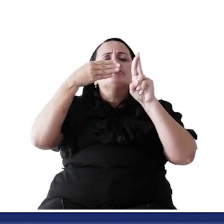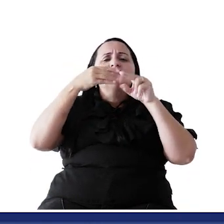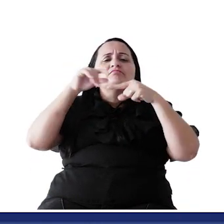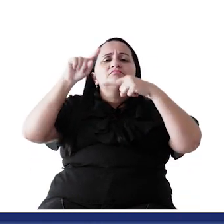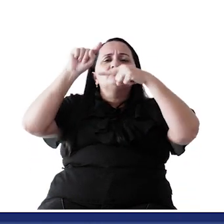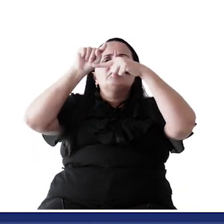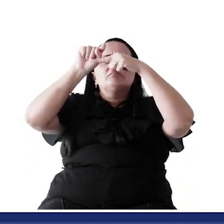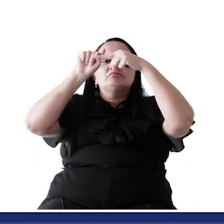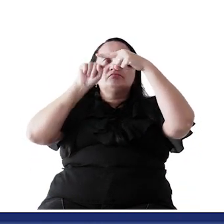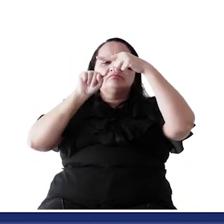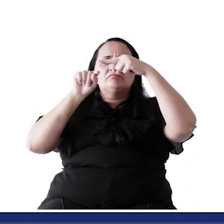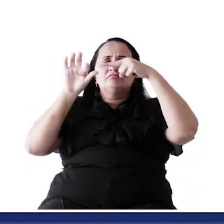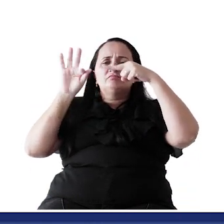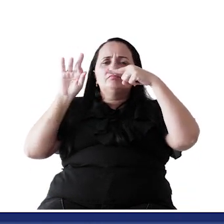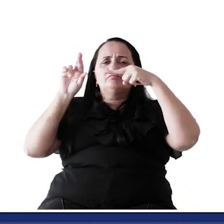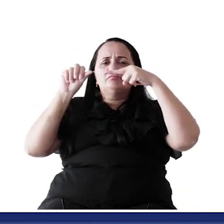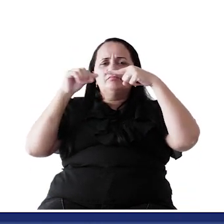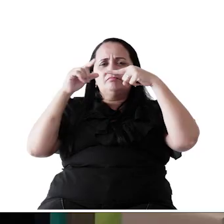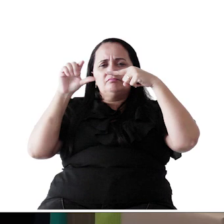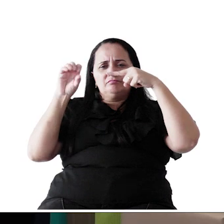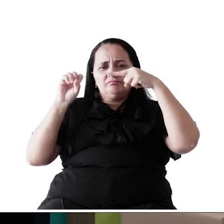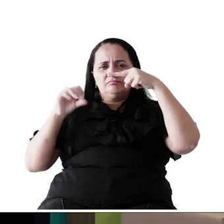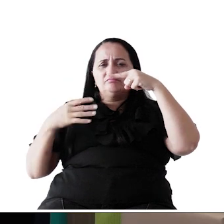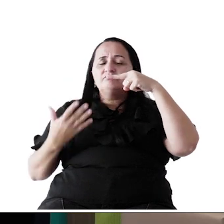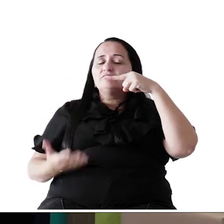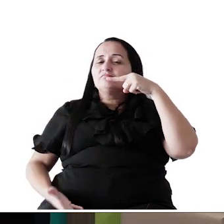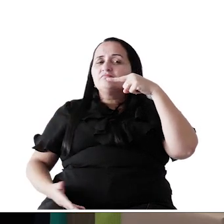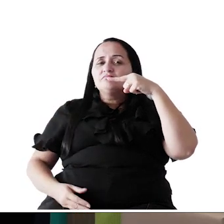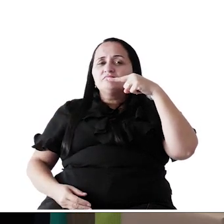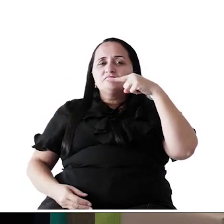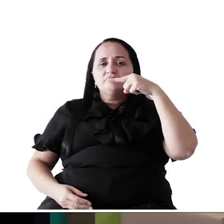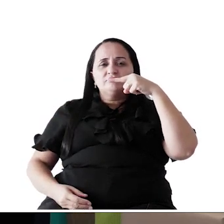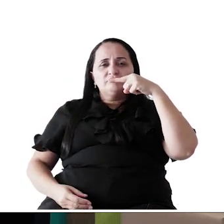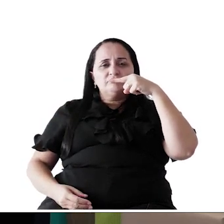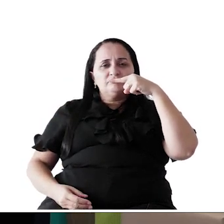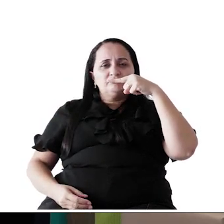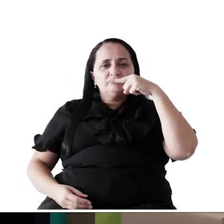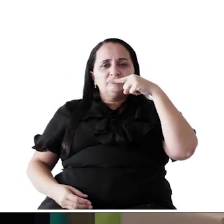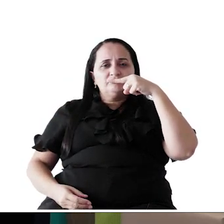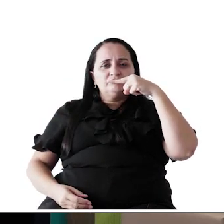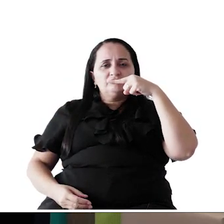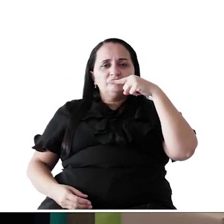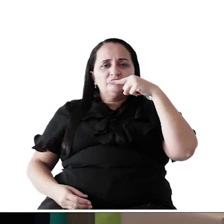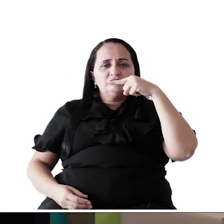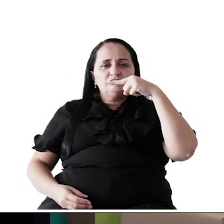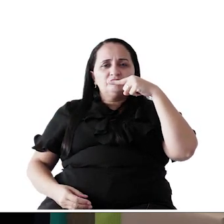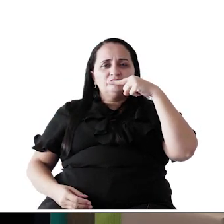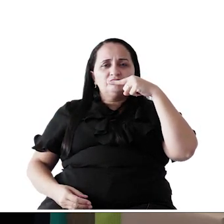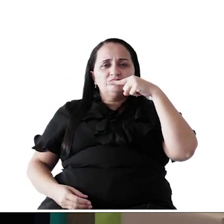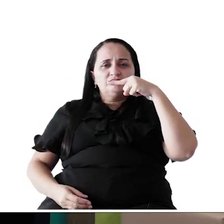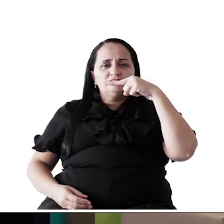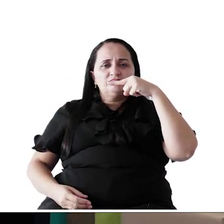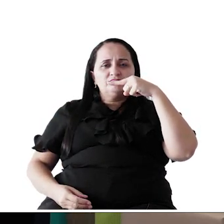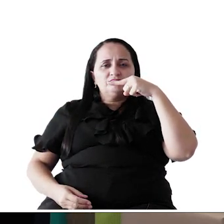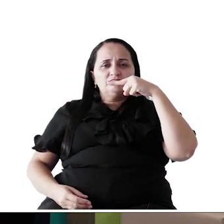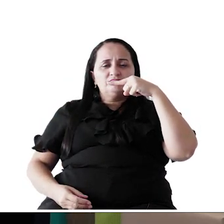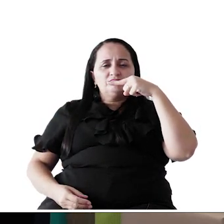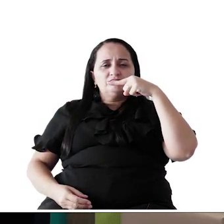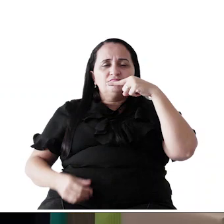que a Marli comeu em relação à pizza toda. Se eu já tenho 1